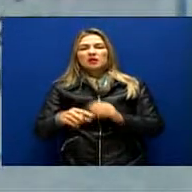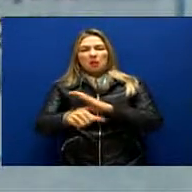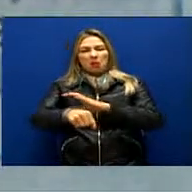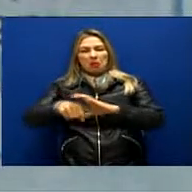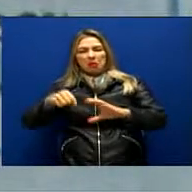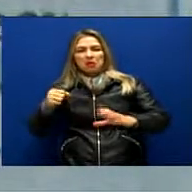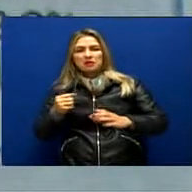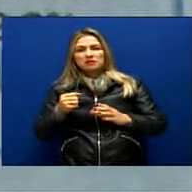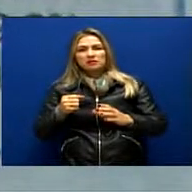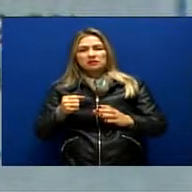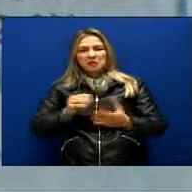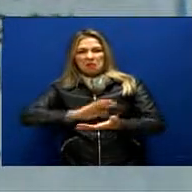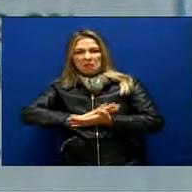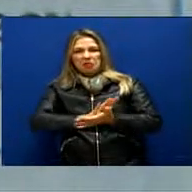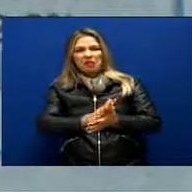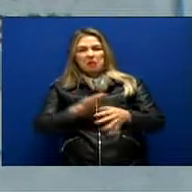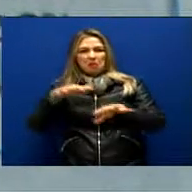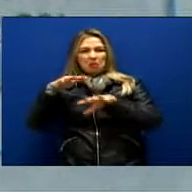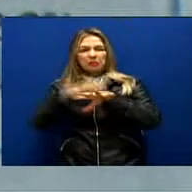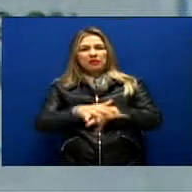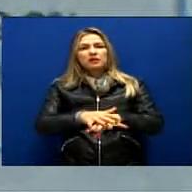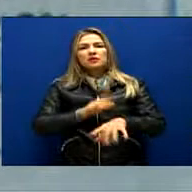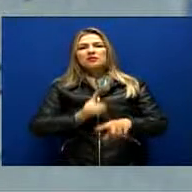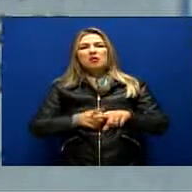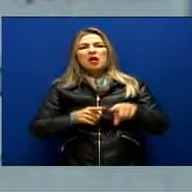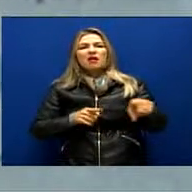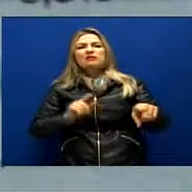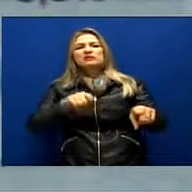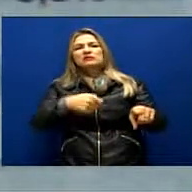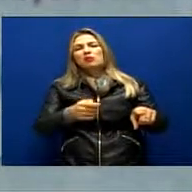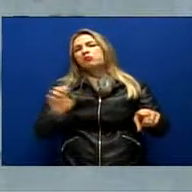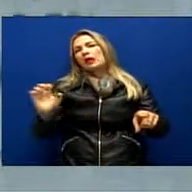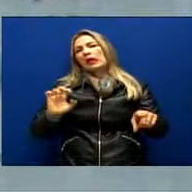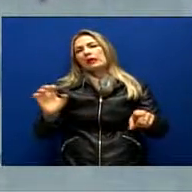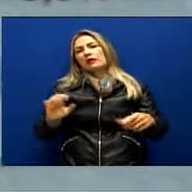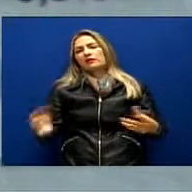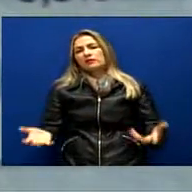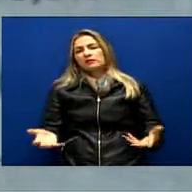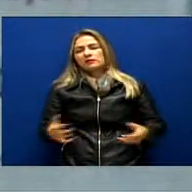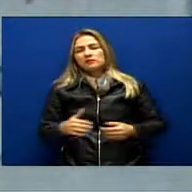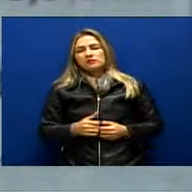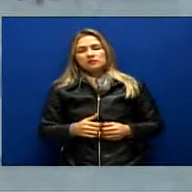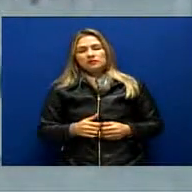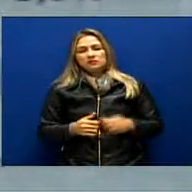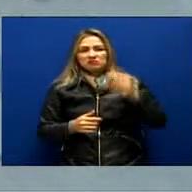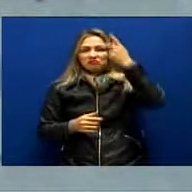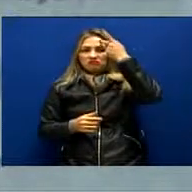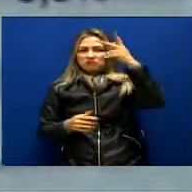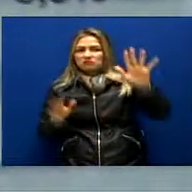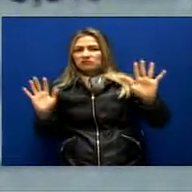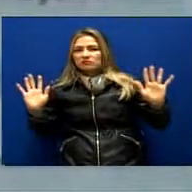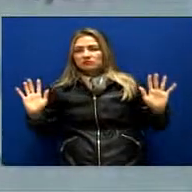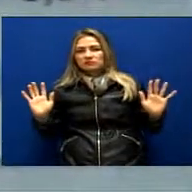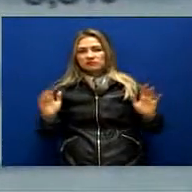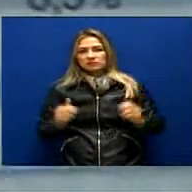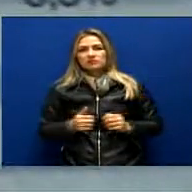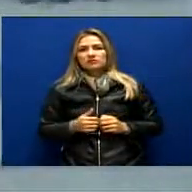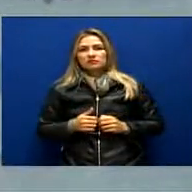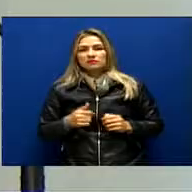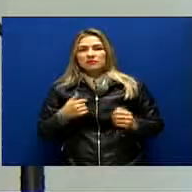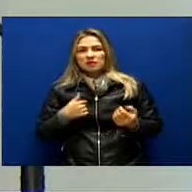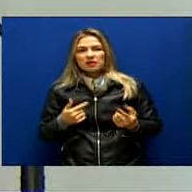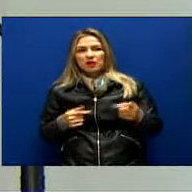Vitão. Por sua opção, seja ela sexual, seja ela de fé, eu não posso